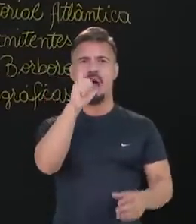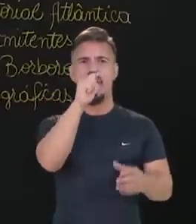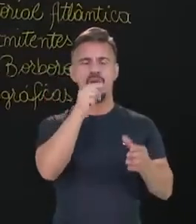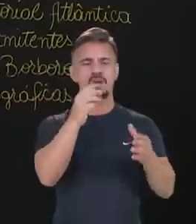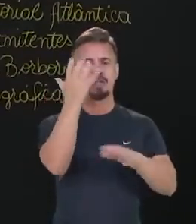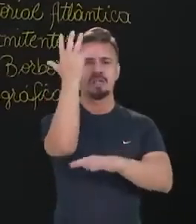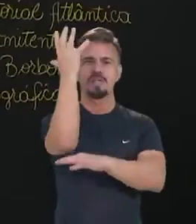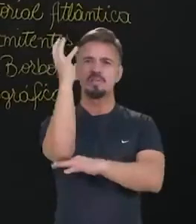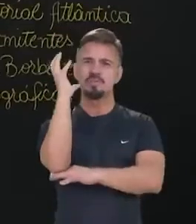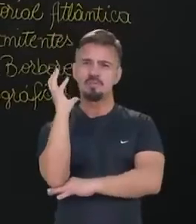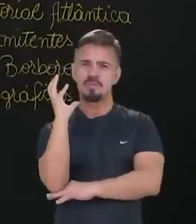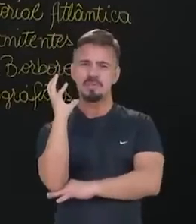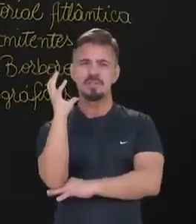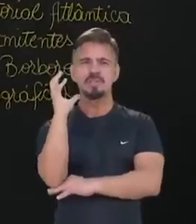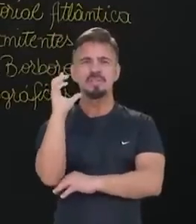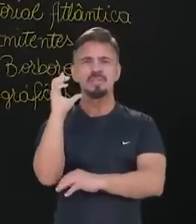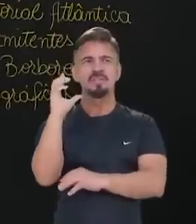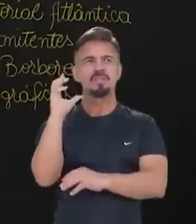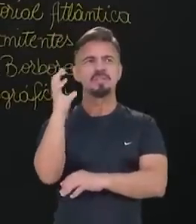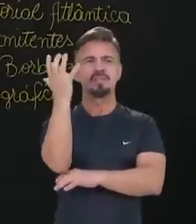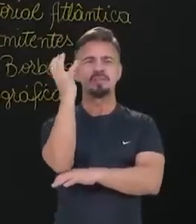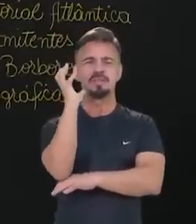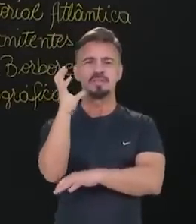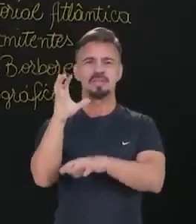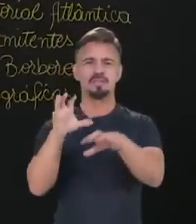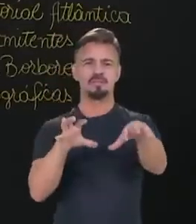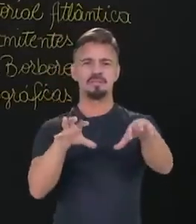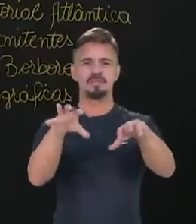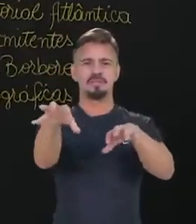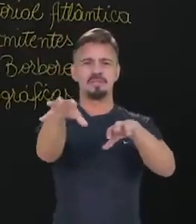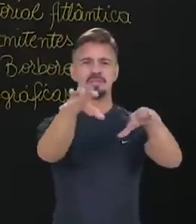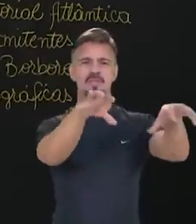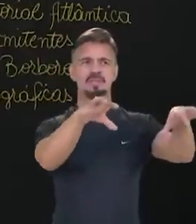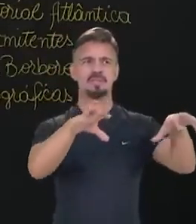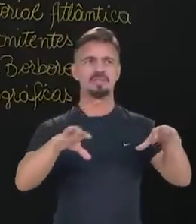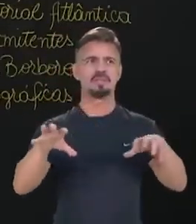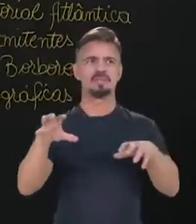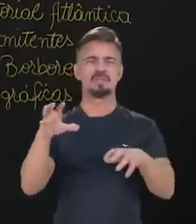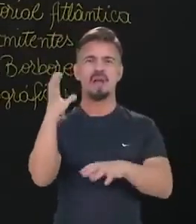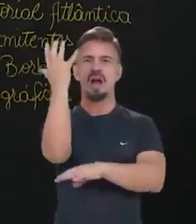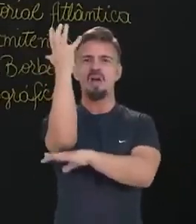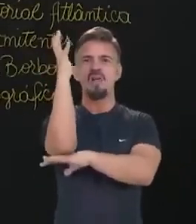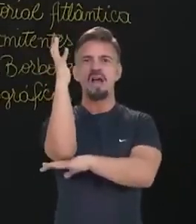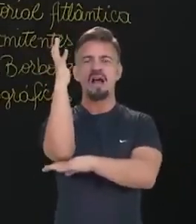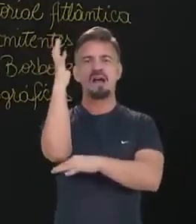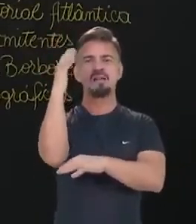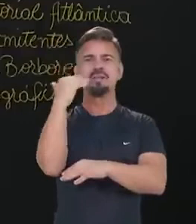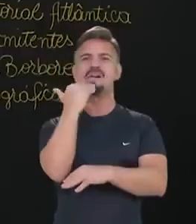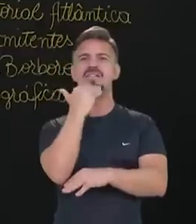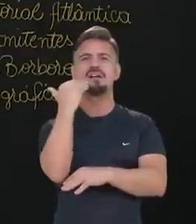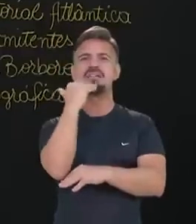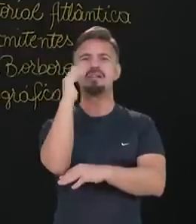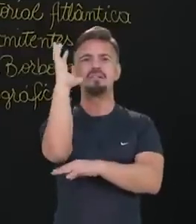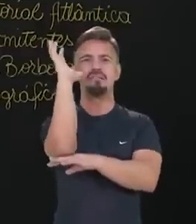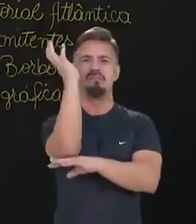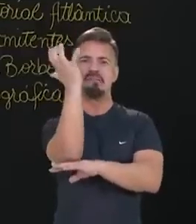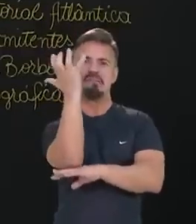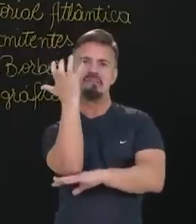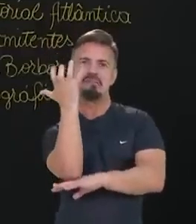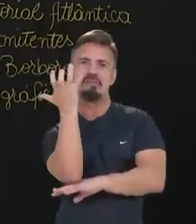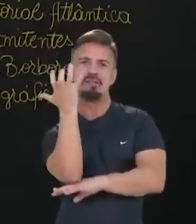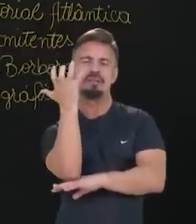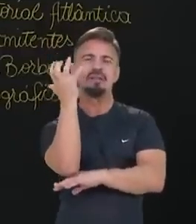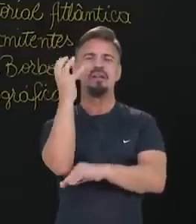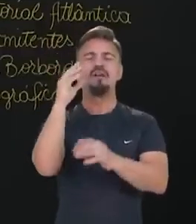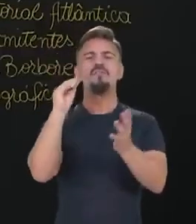com árvores de pequeno porte espalhadas, com galhos retorcidas, porque devido à falta